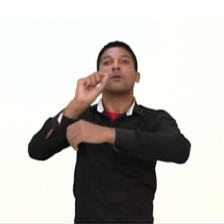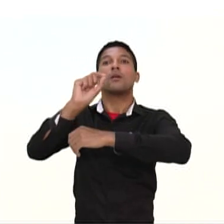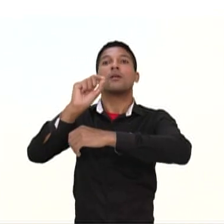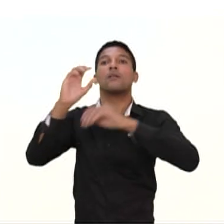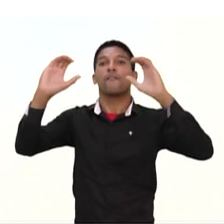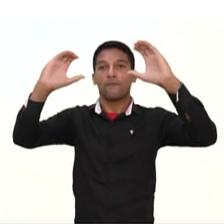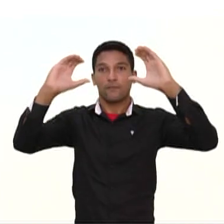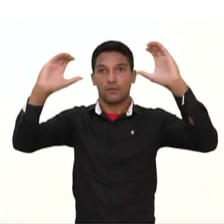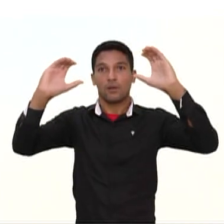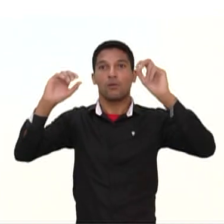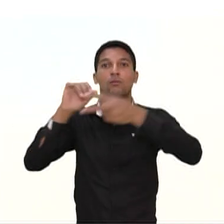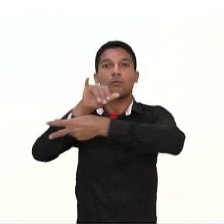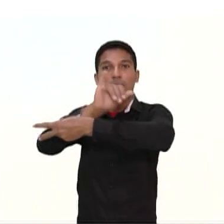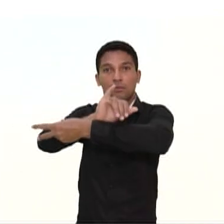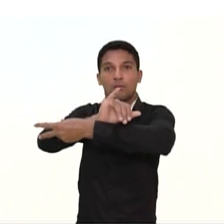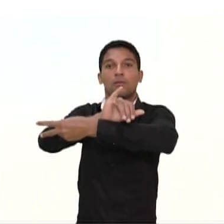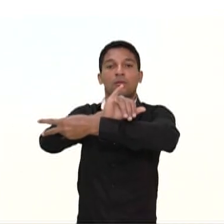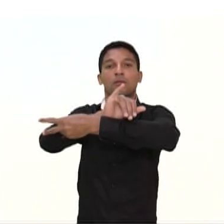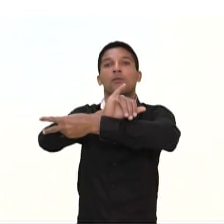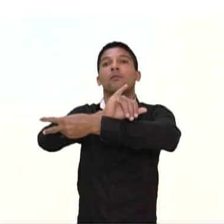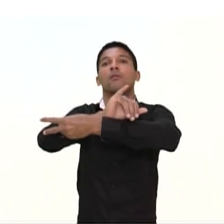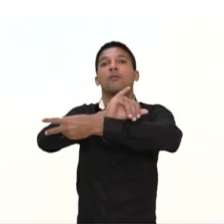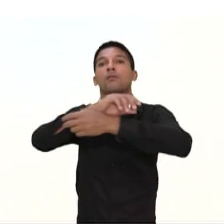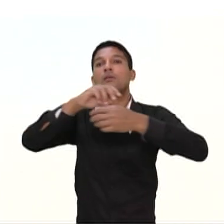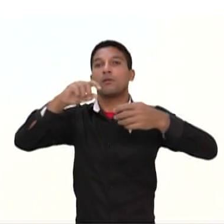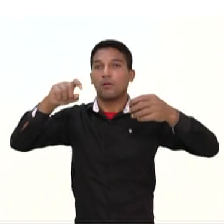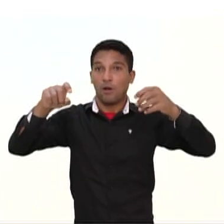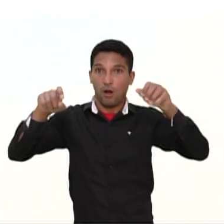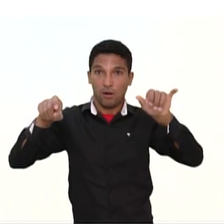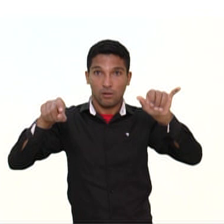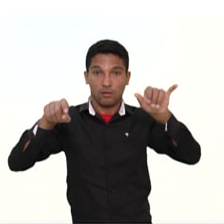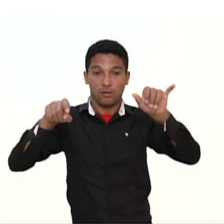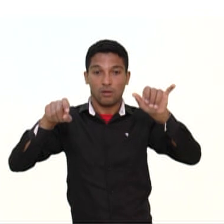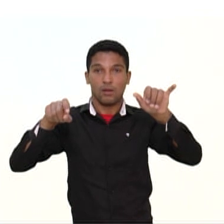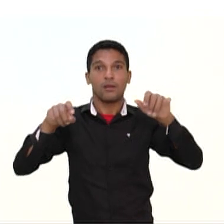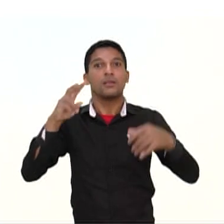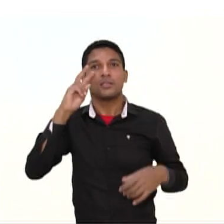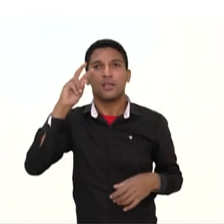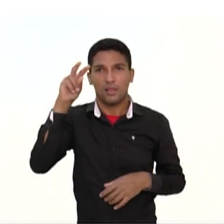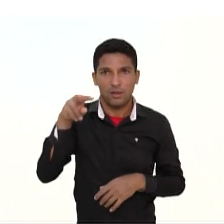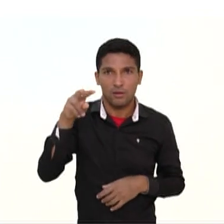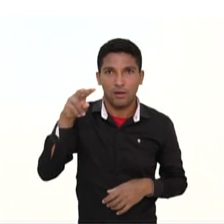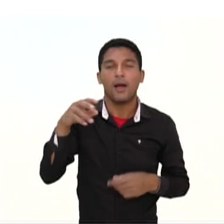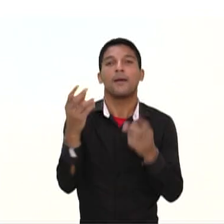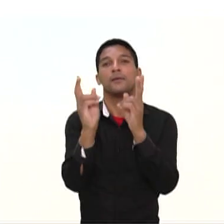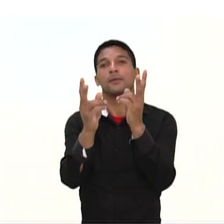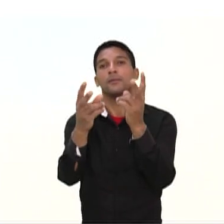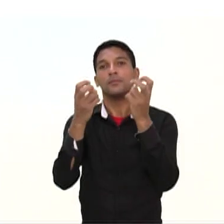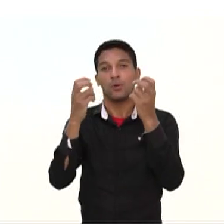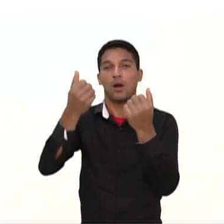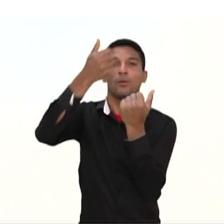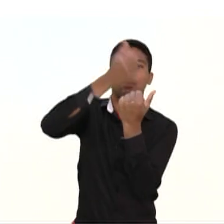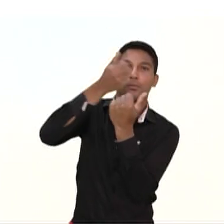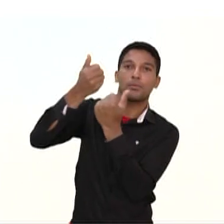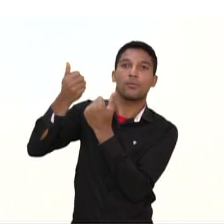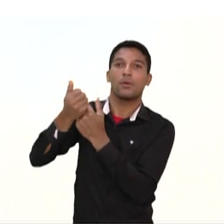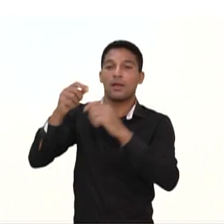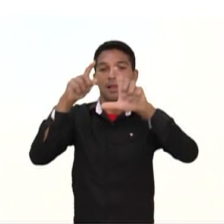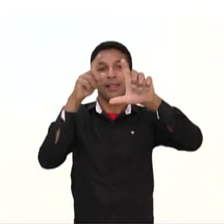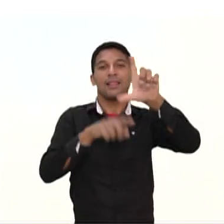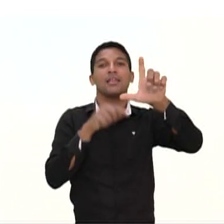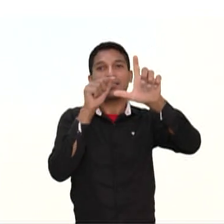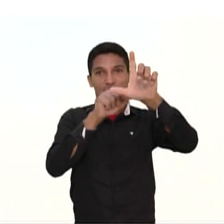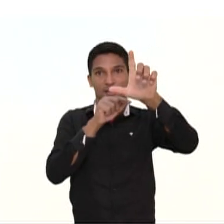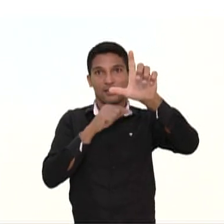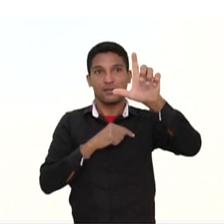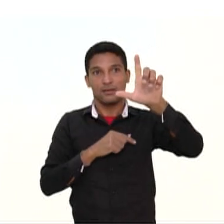é a quantidade de produtos vendidos por essa empresa. Então, só na leitura eu já sei o que é, né, o que representam as letras. O L,